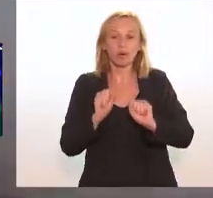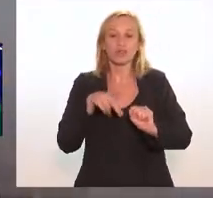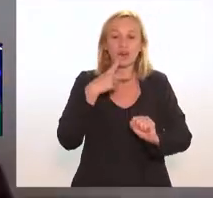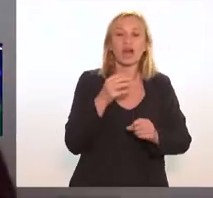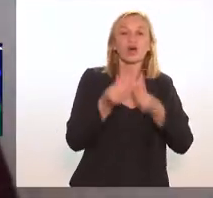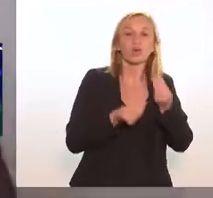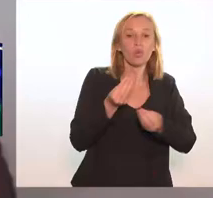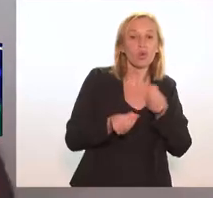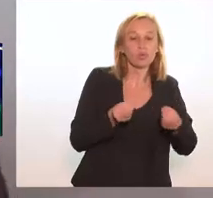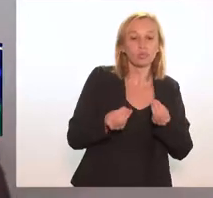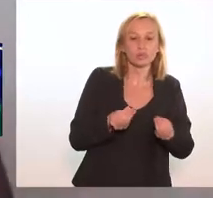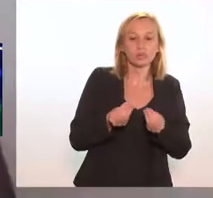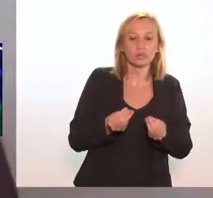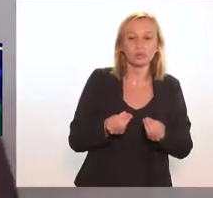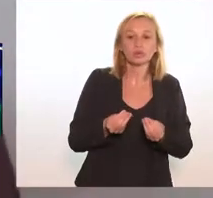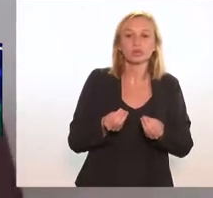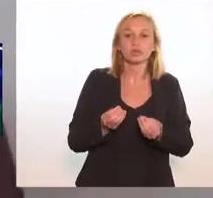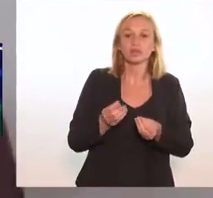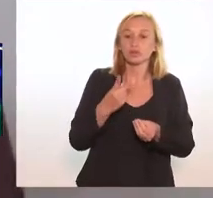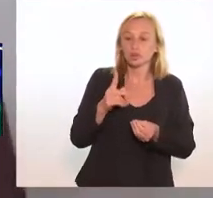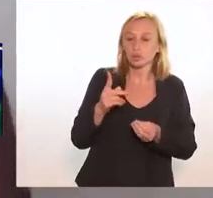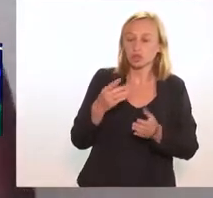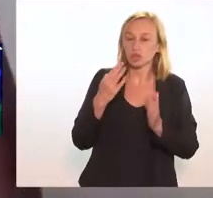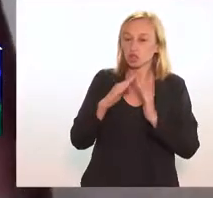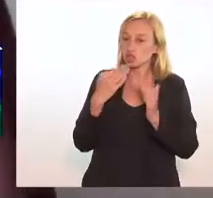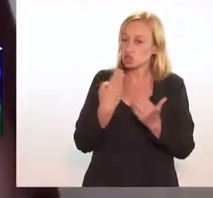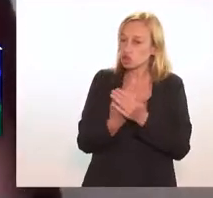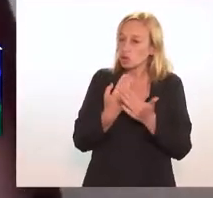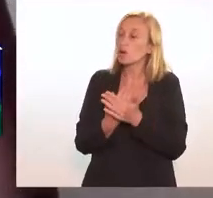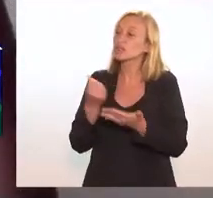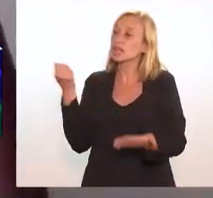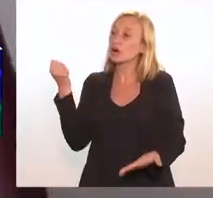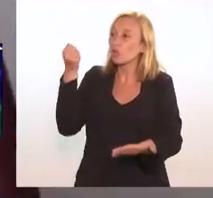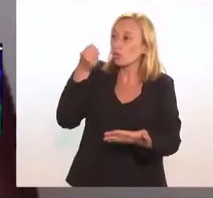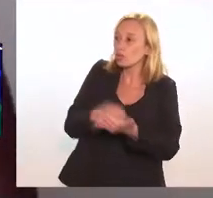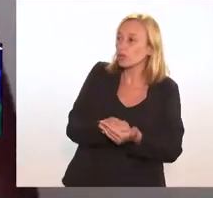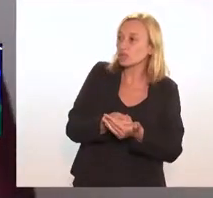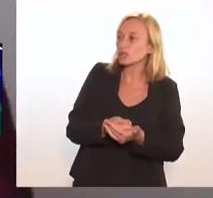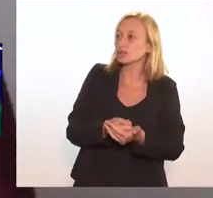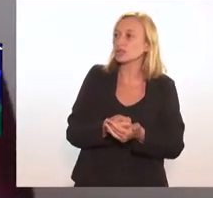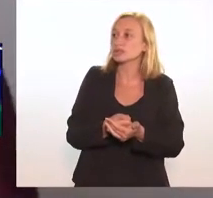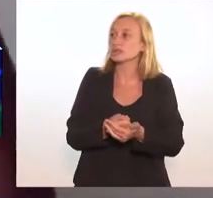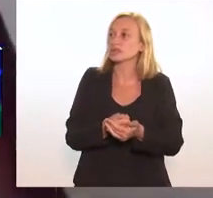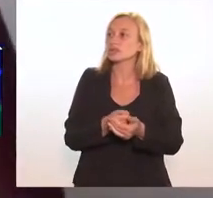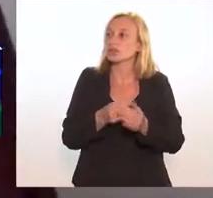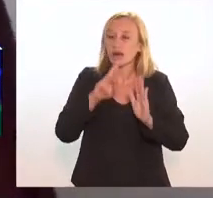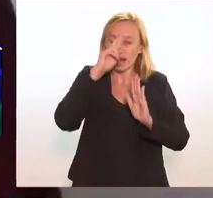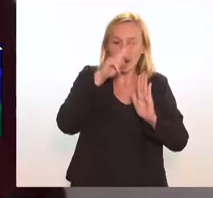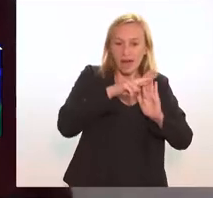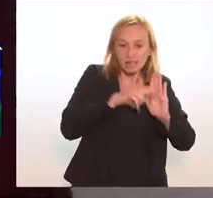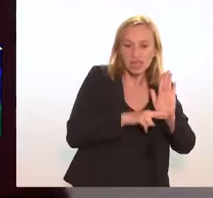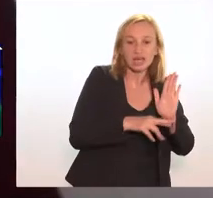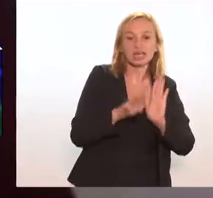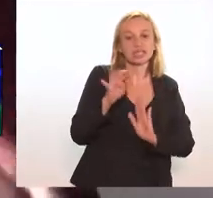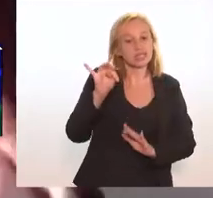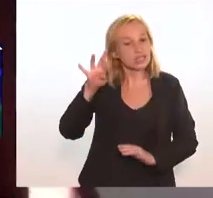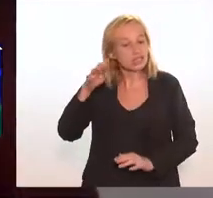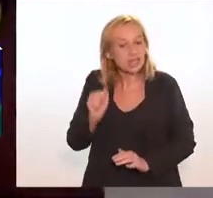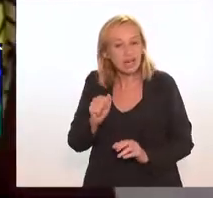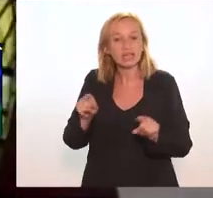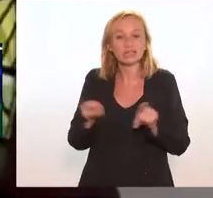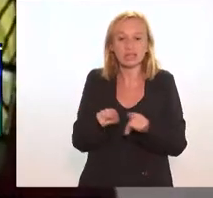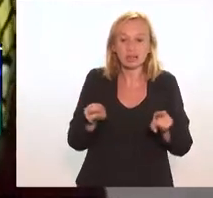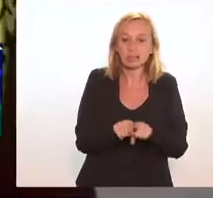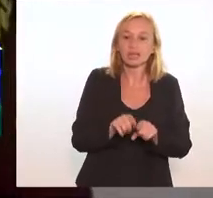situação da sua escola e se ela está cumprindo as medidas sanitárias. O que a gente também, a partir